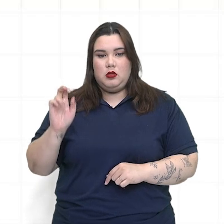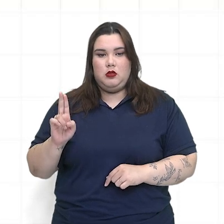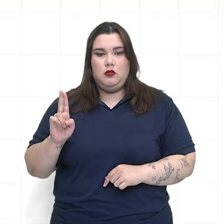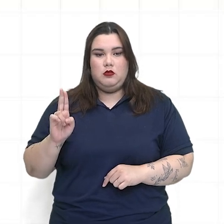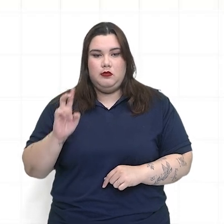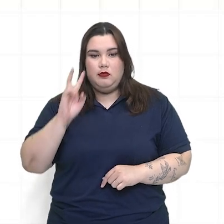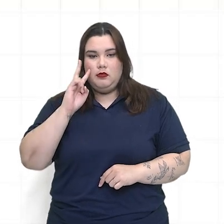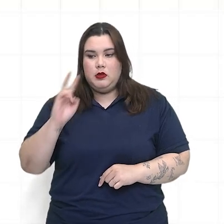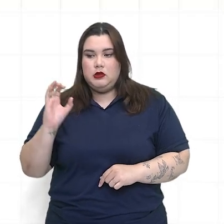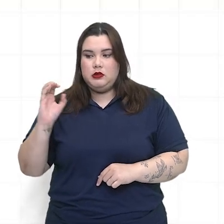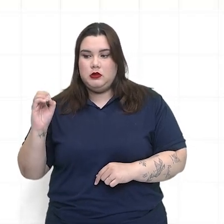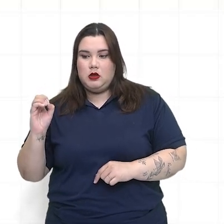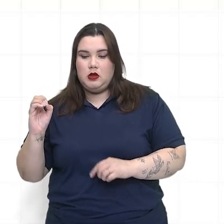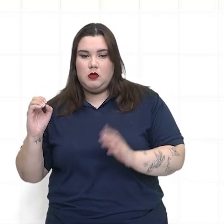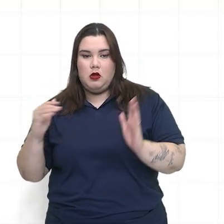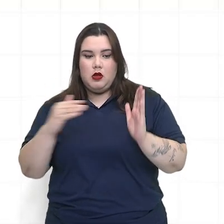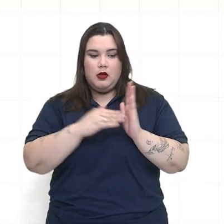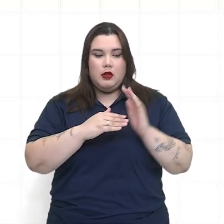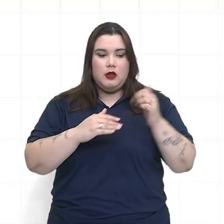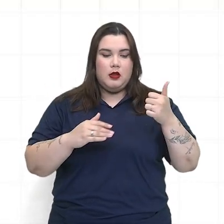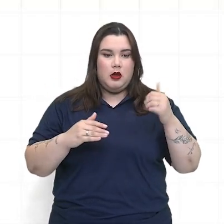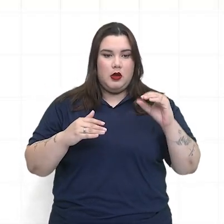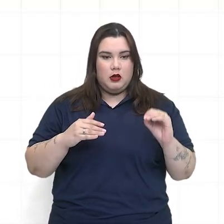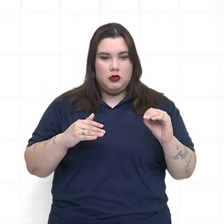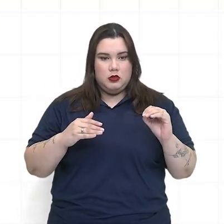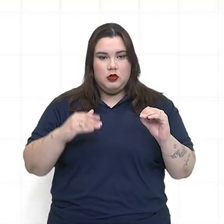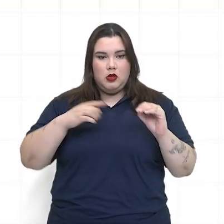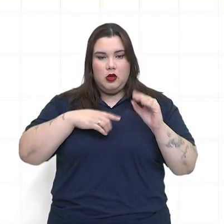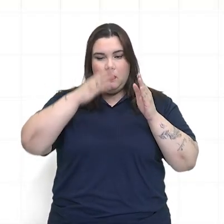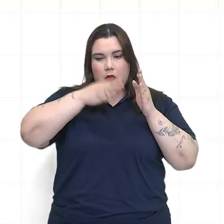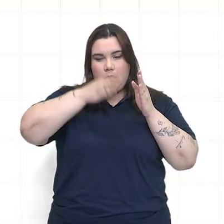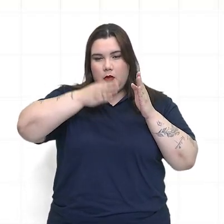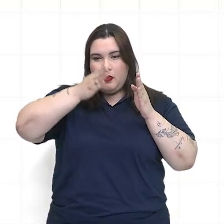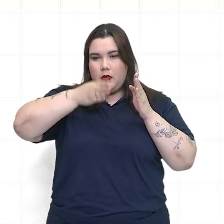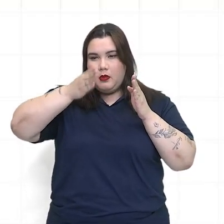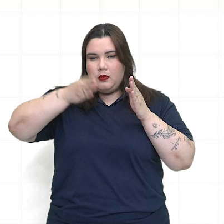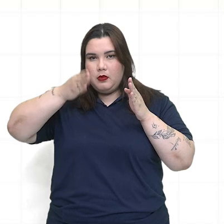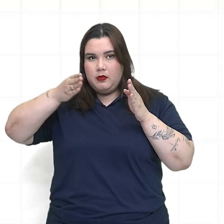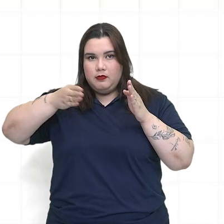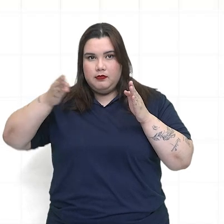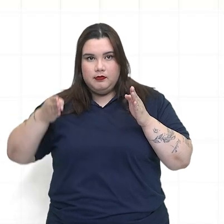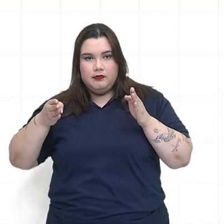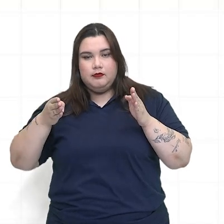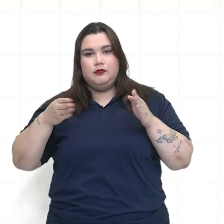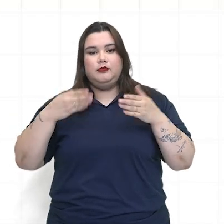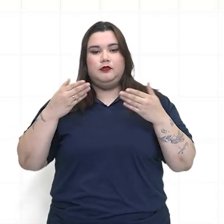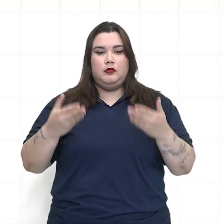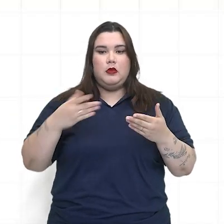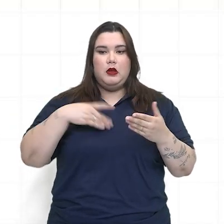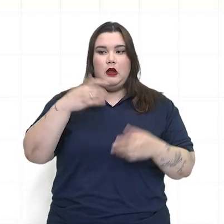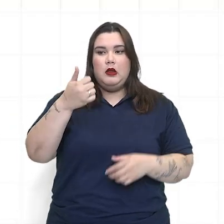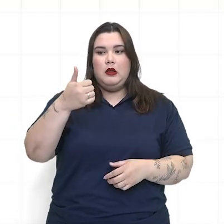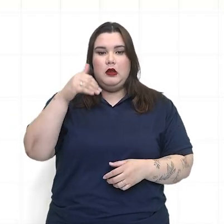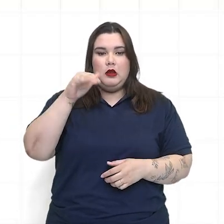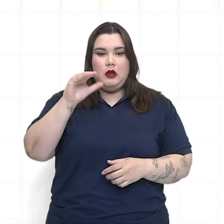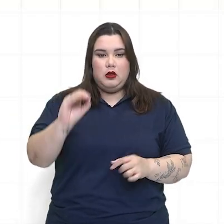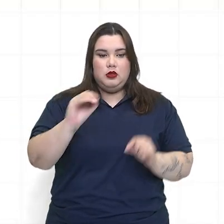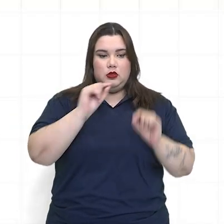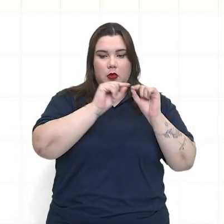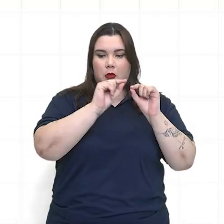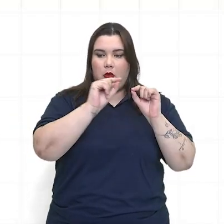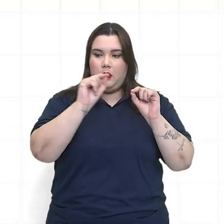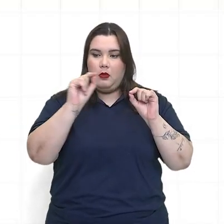cá, a gente tem de 0 a 10. E nós temos vários pontinhos aqui entre o 0 e o 10. Temos 10 pontos, na